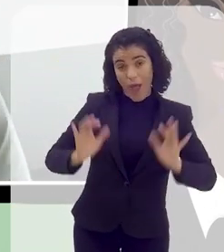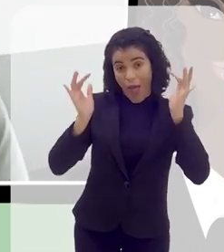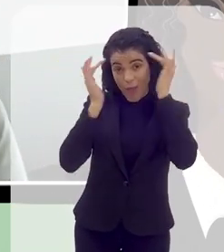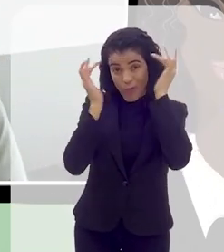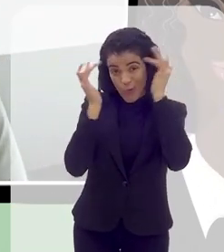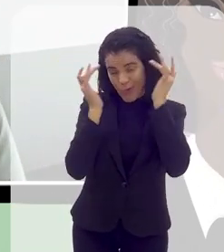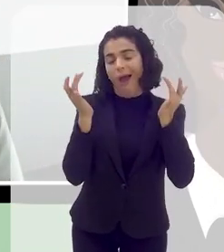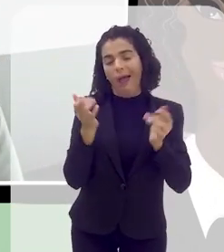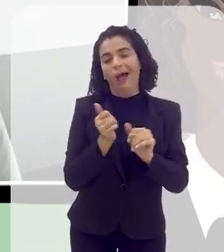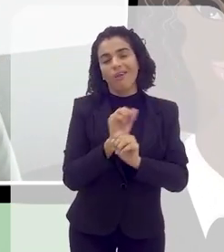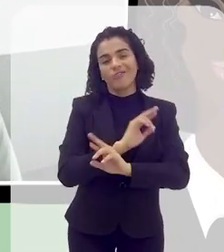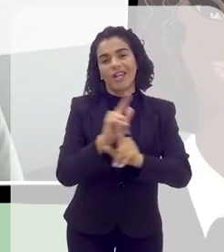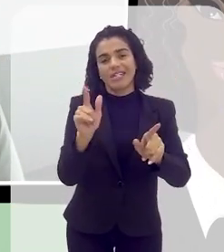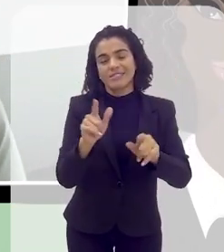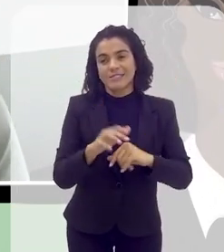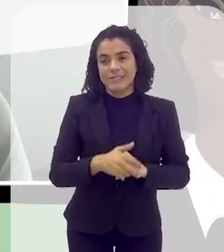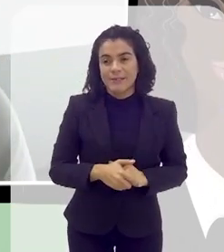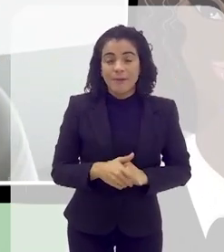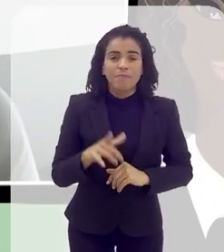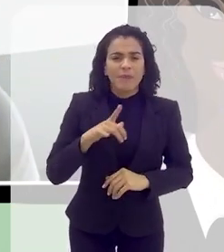Às vezes, a separação tem